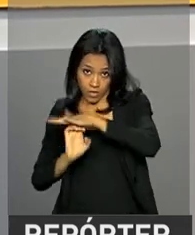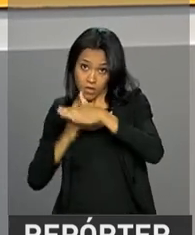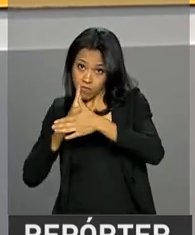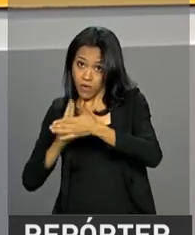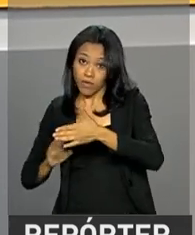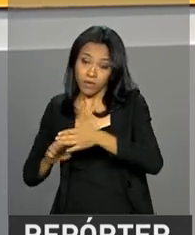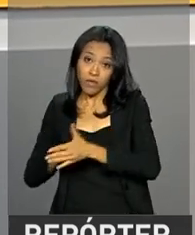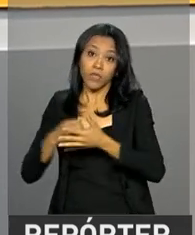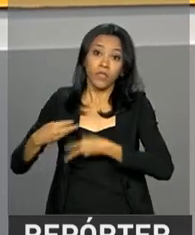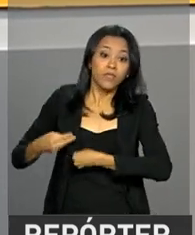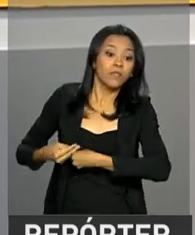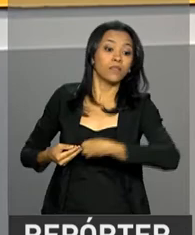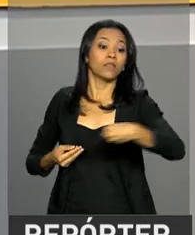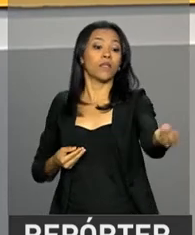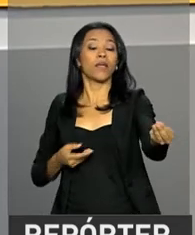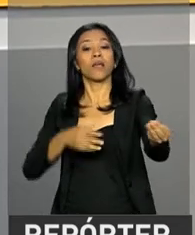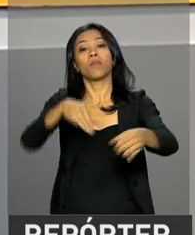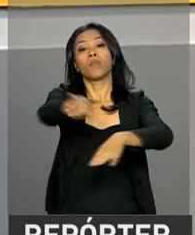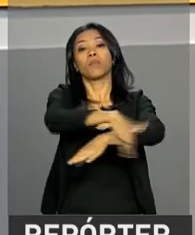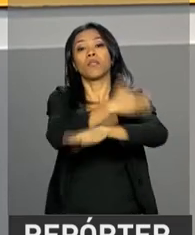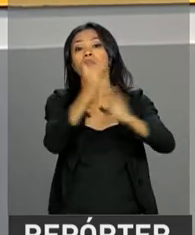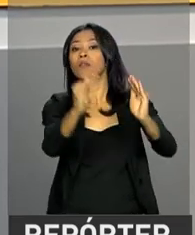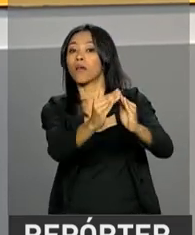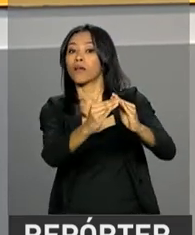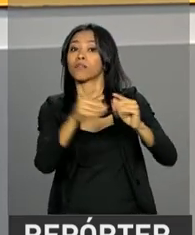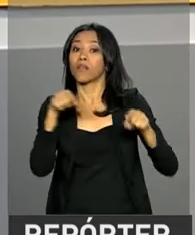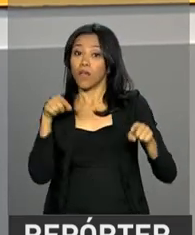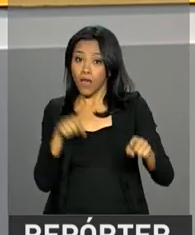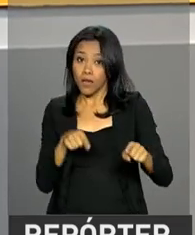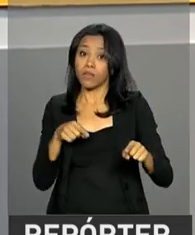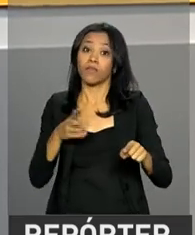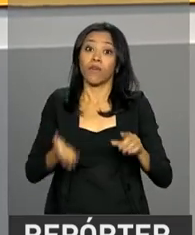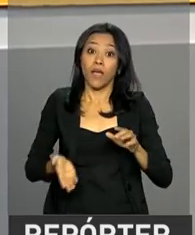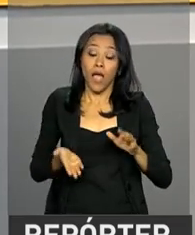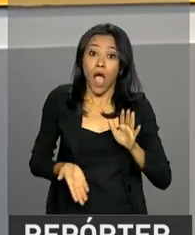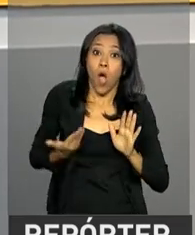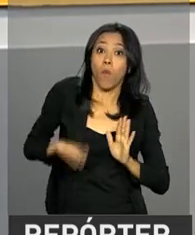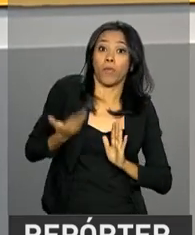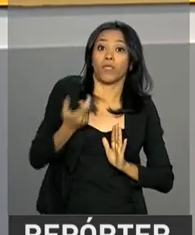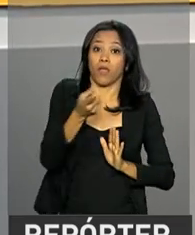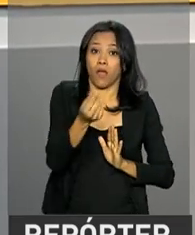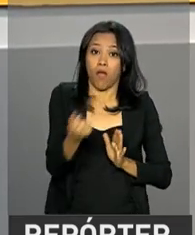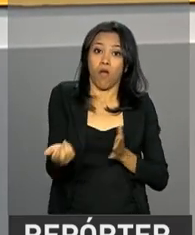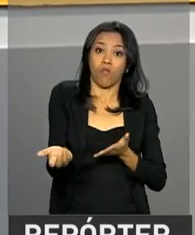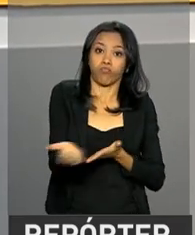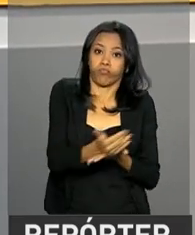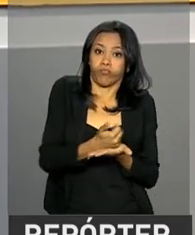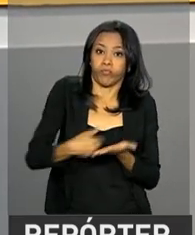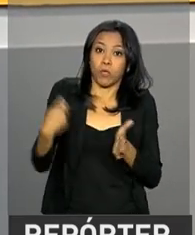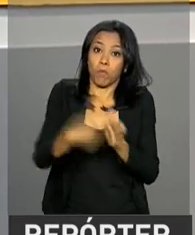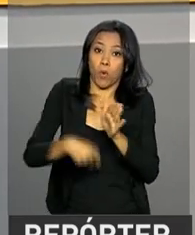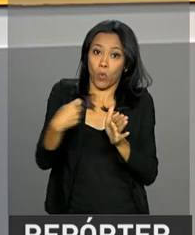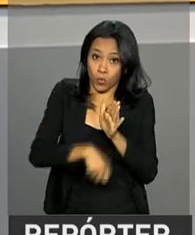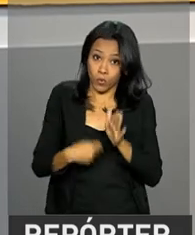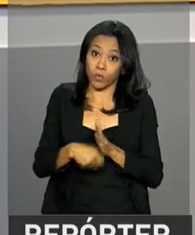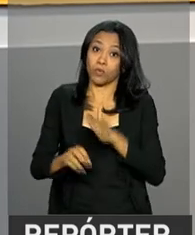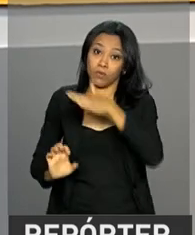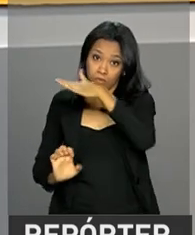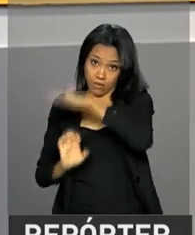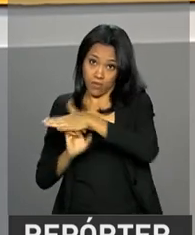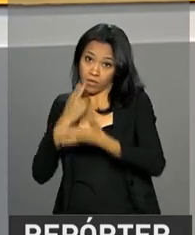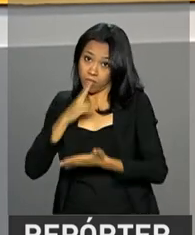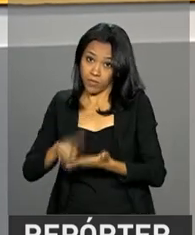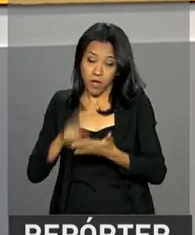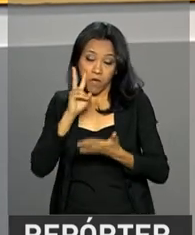mercadoria diretamente no endereço do destinatário. A medida deve aumentar a arrecadação da empresa brasileira, segundo o presidente dos Correios.